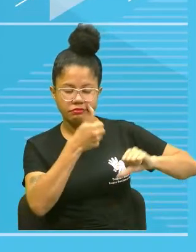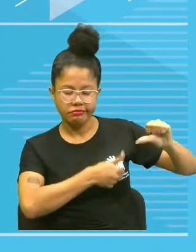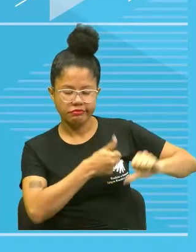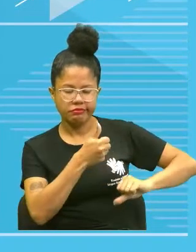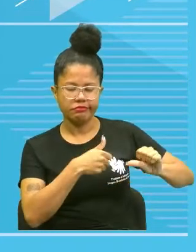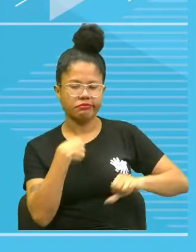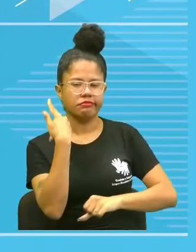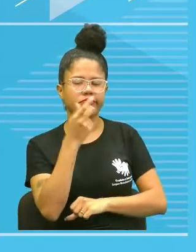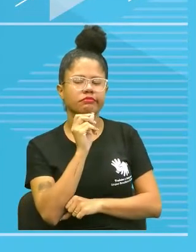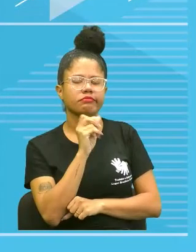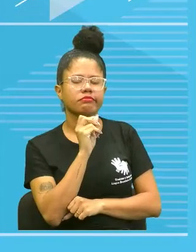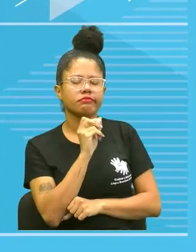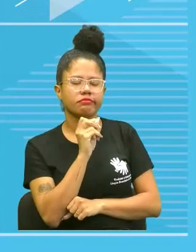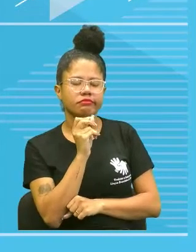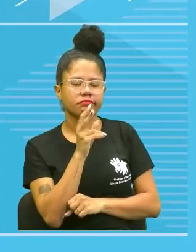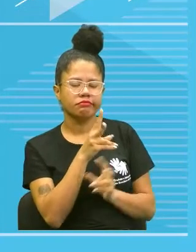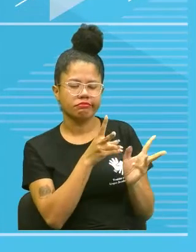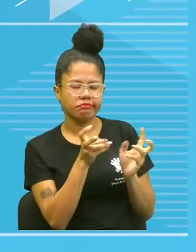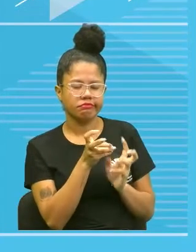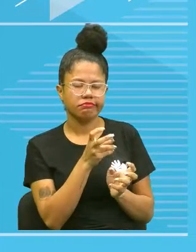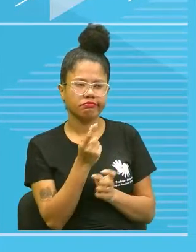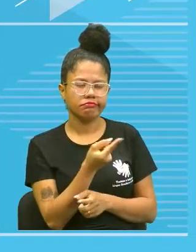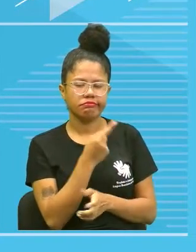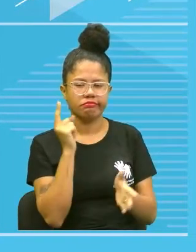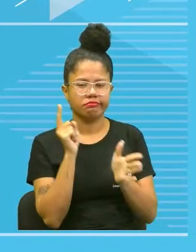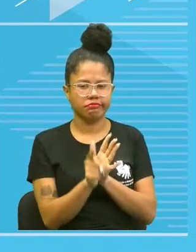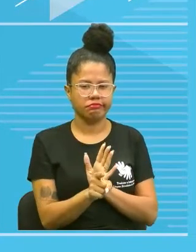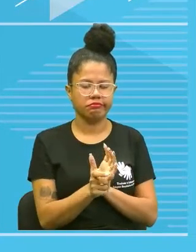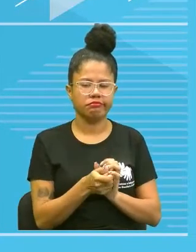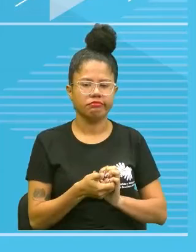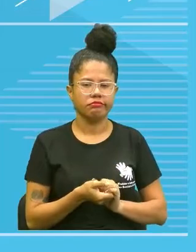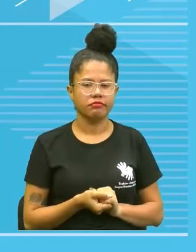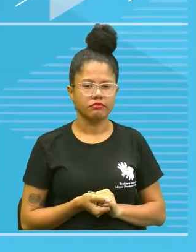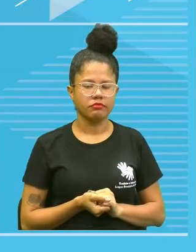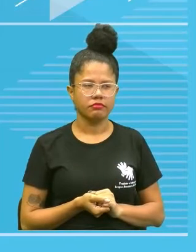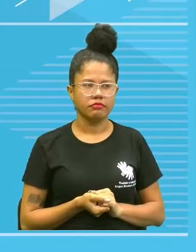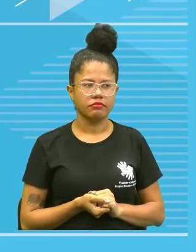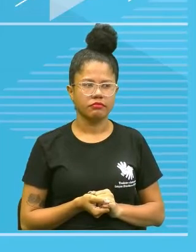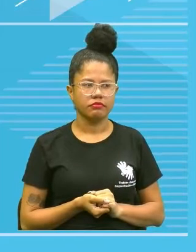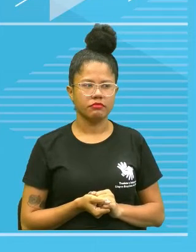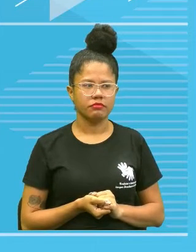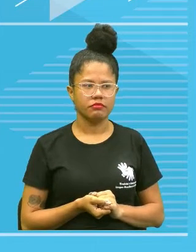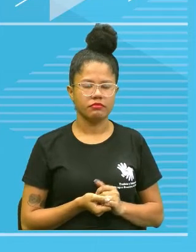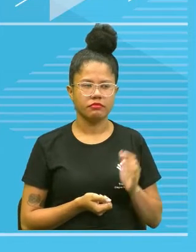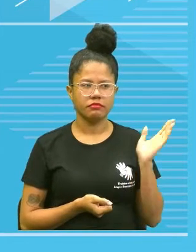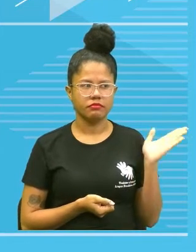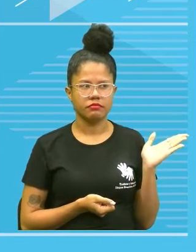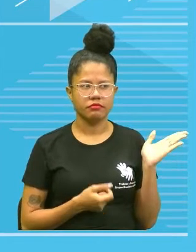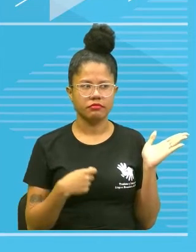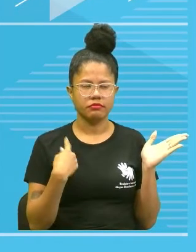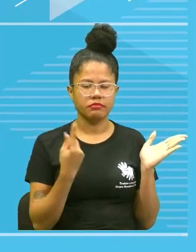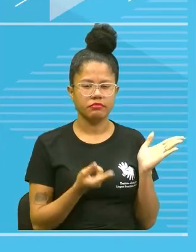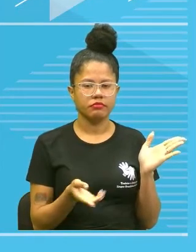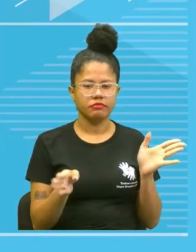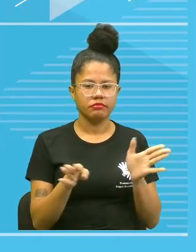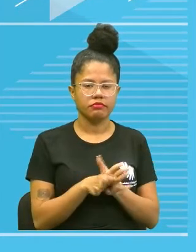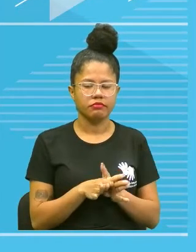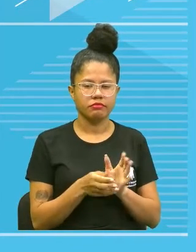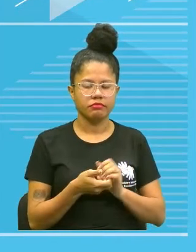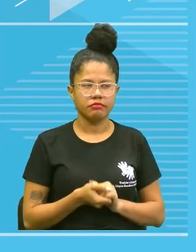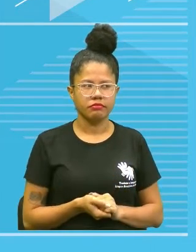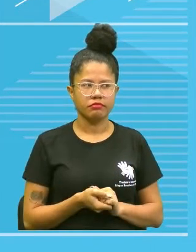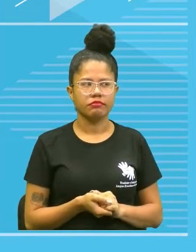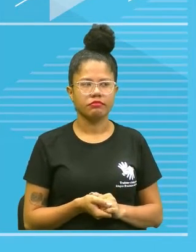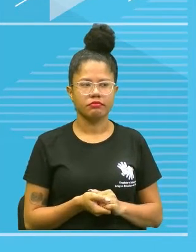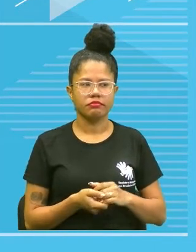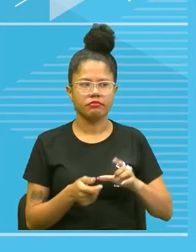está cobrando aquela questão de você, ok? E aqui a gente chega ao